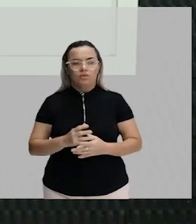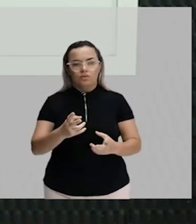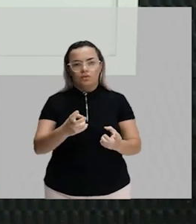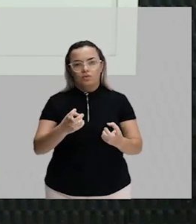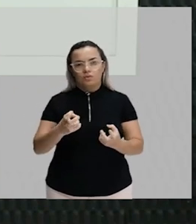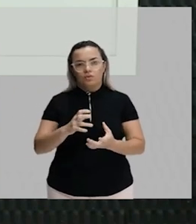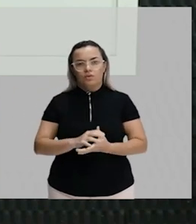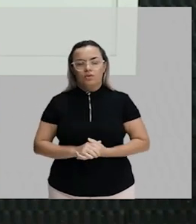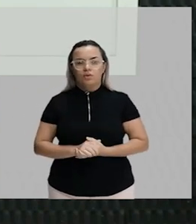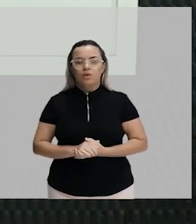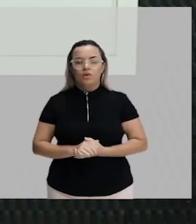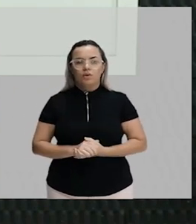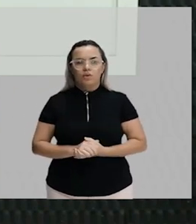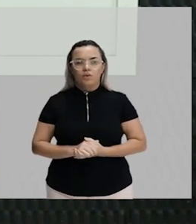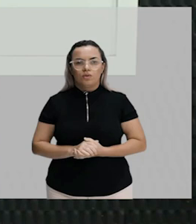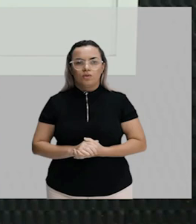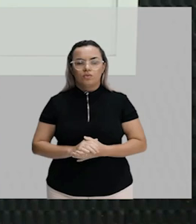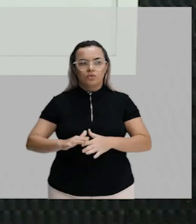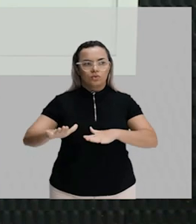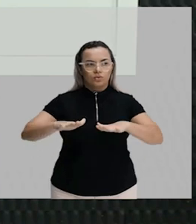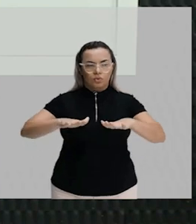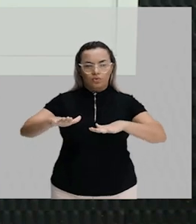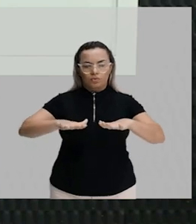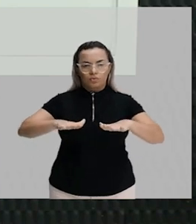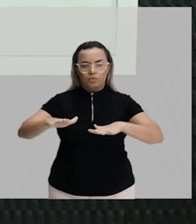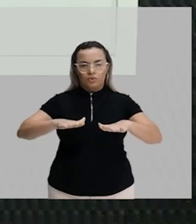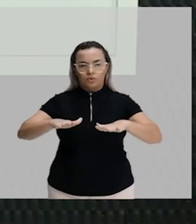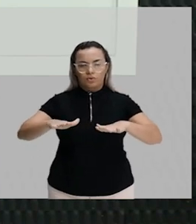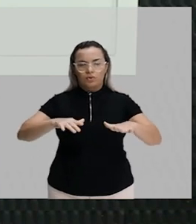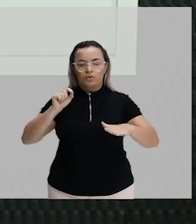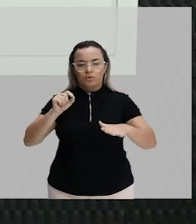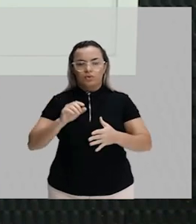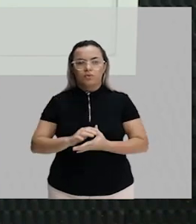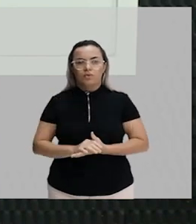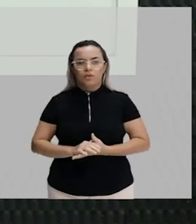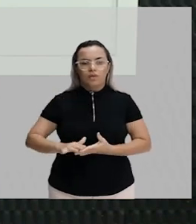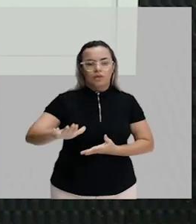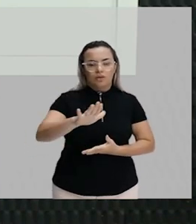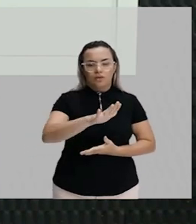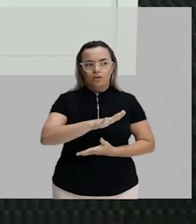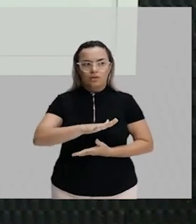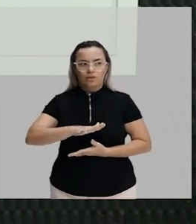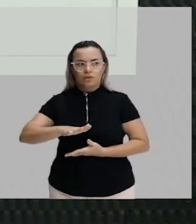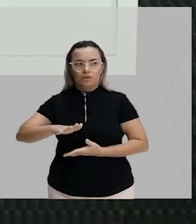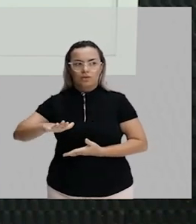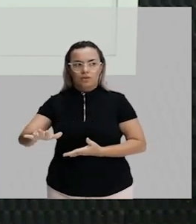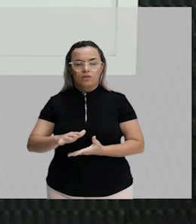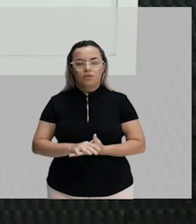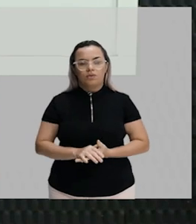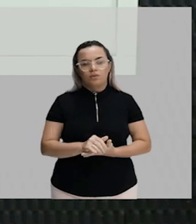fluxo Tá certo eh da nossa do nosso campo apontando para